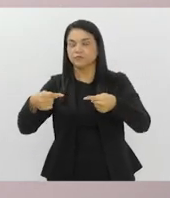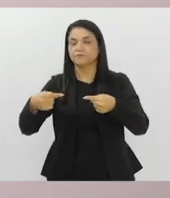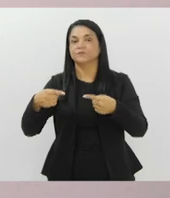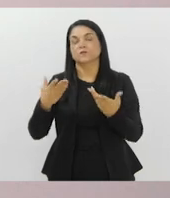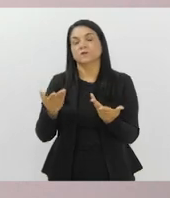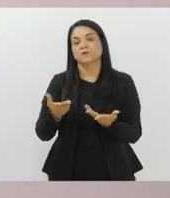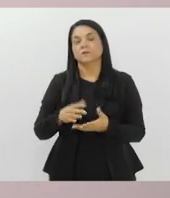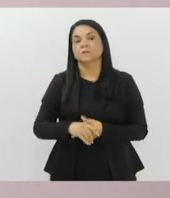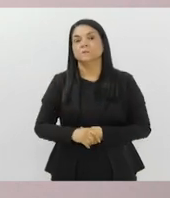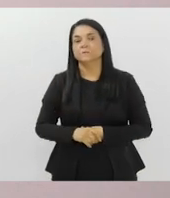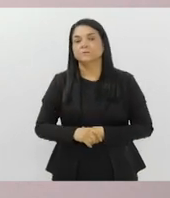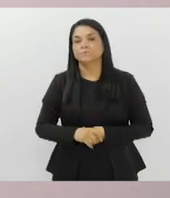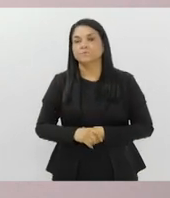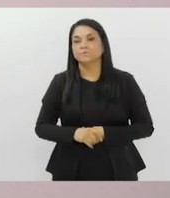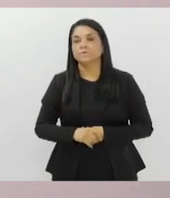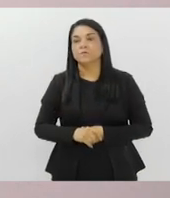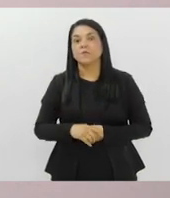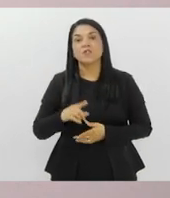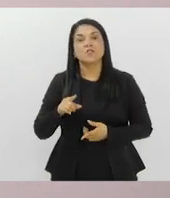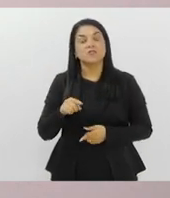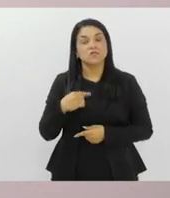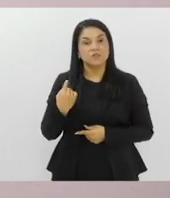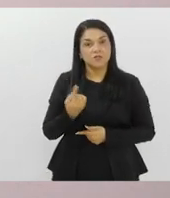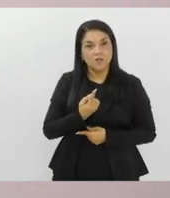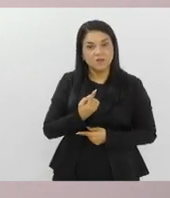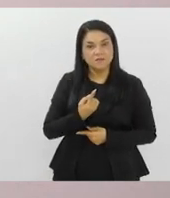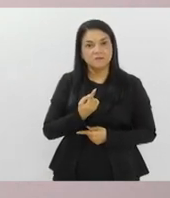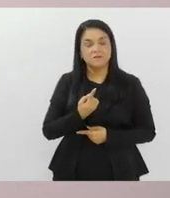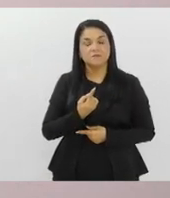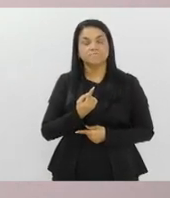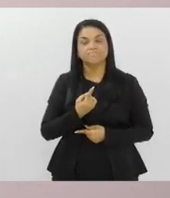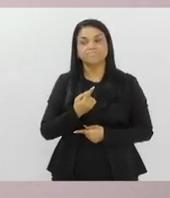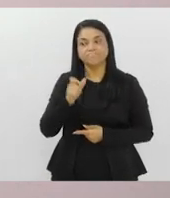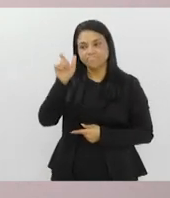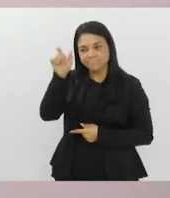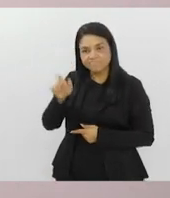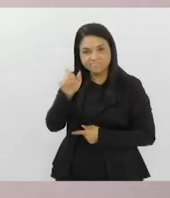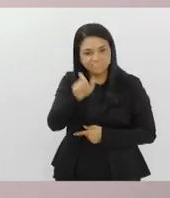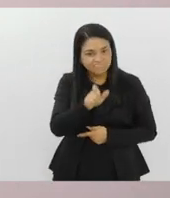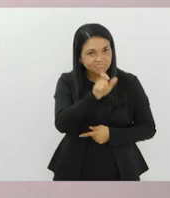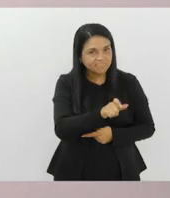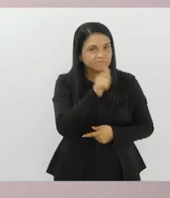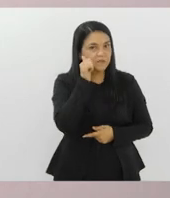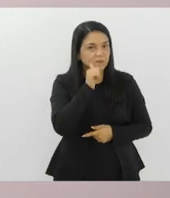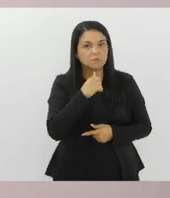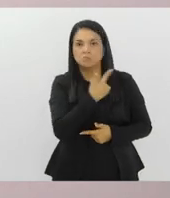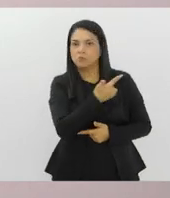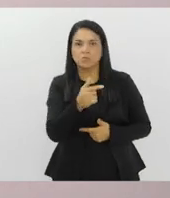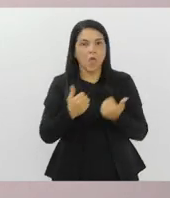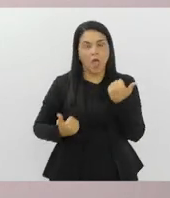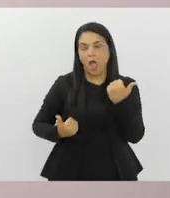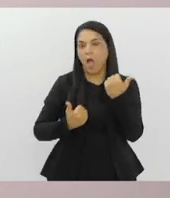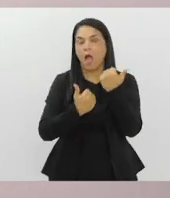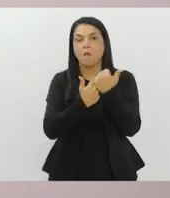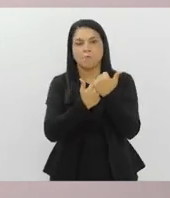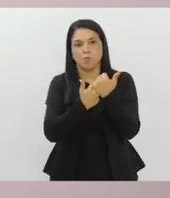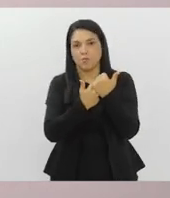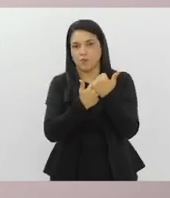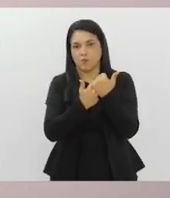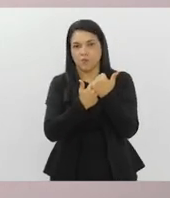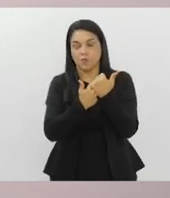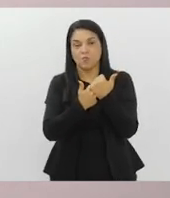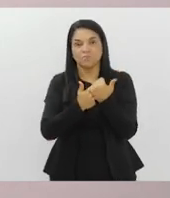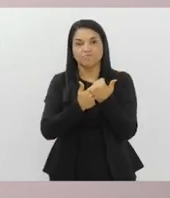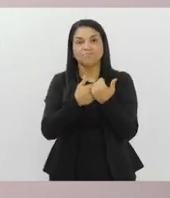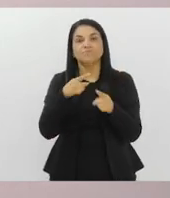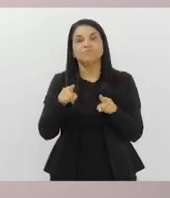sociedade. Estamos falando também de mulheres que não encontram apoio profissional livre e seguro de conflito de